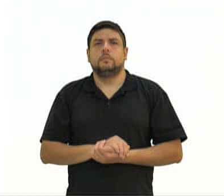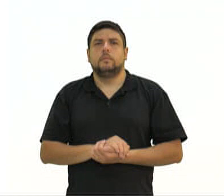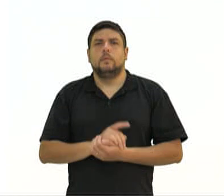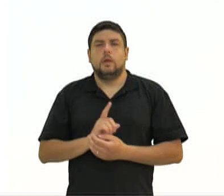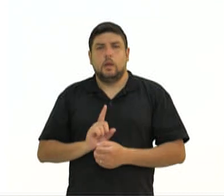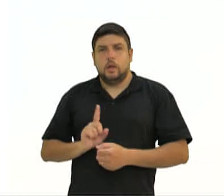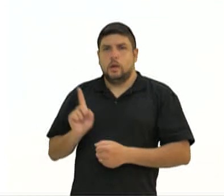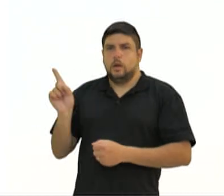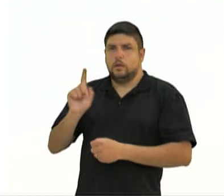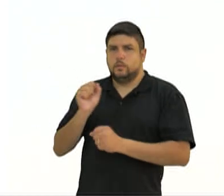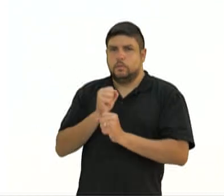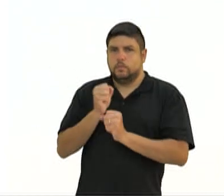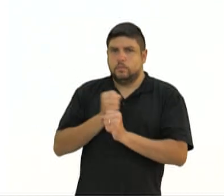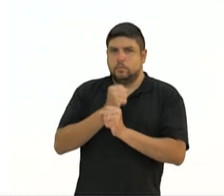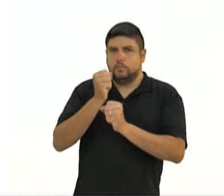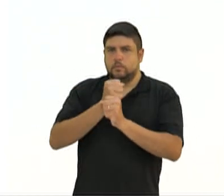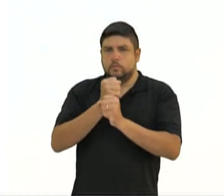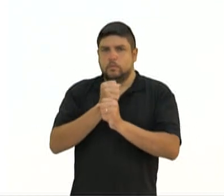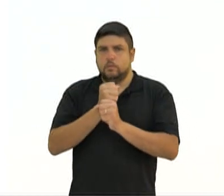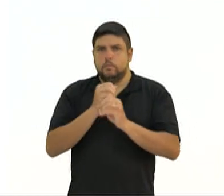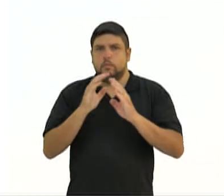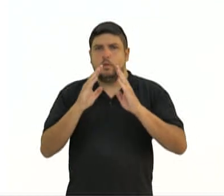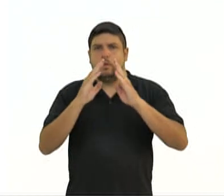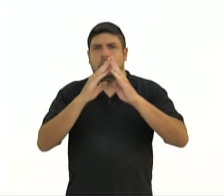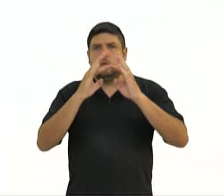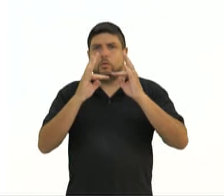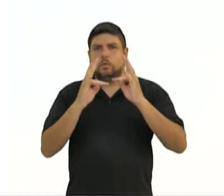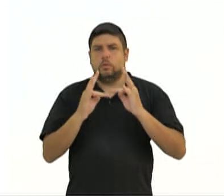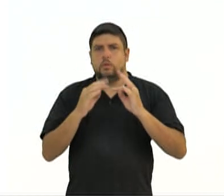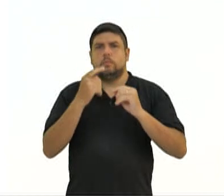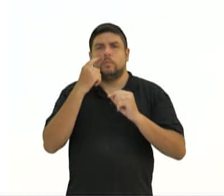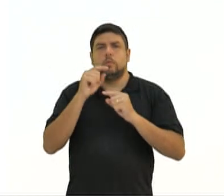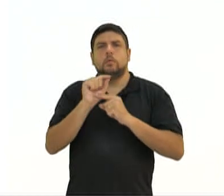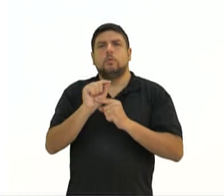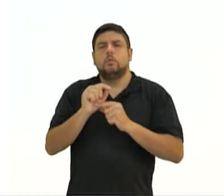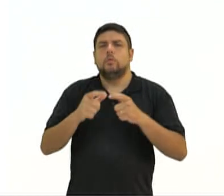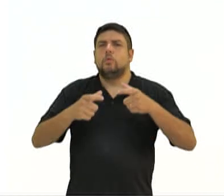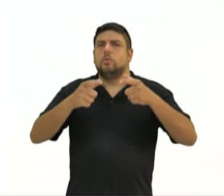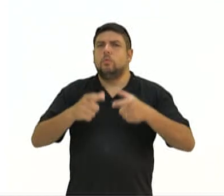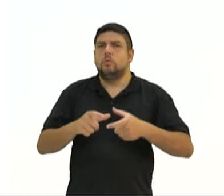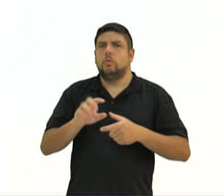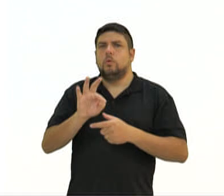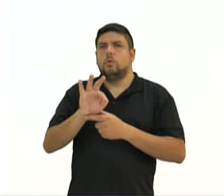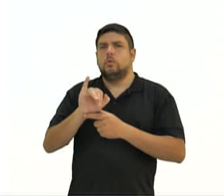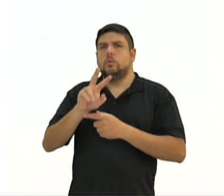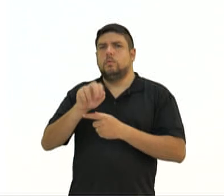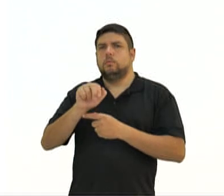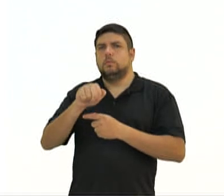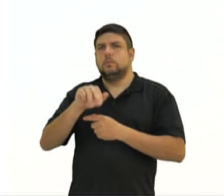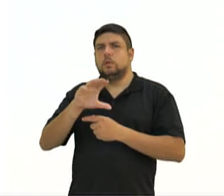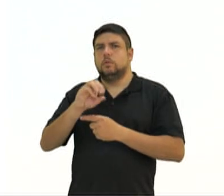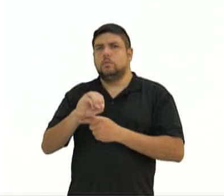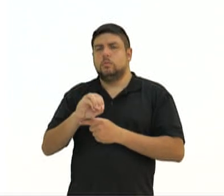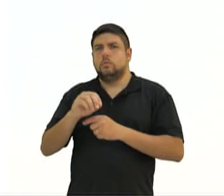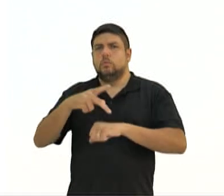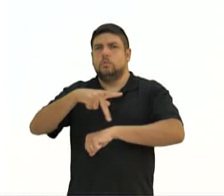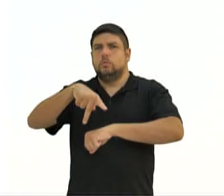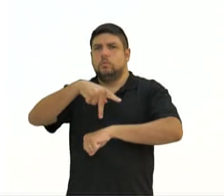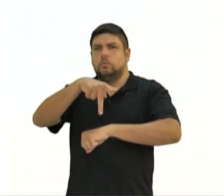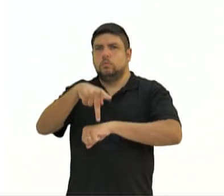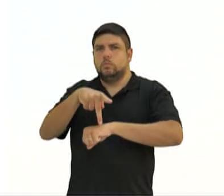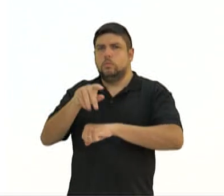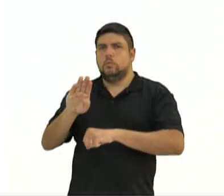sítio arqueológico, o Templo de Calasaia, em Tivanaco, Bolívia. Então, são construídas